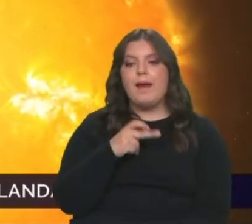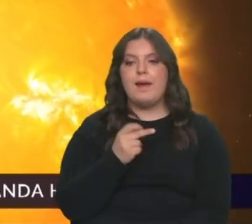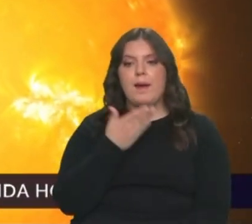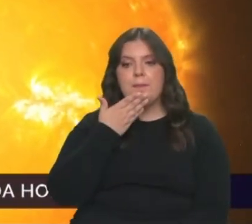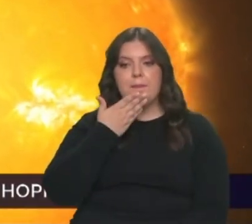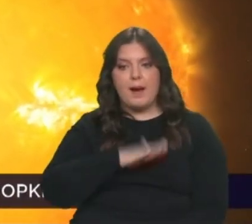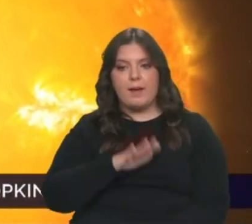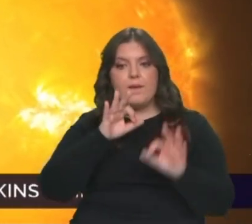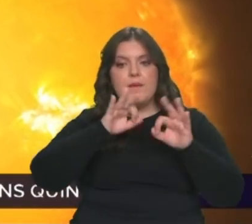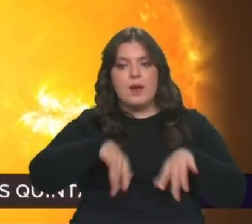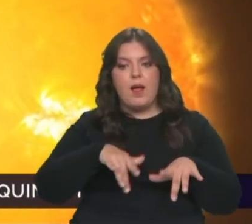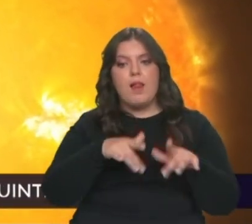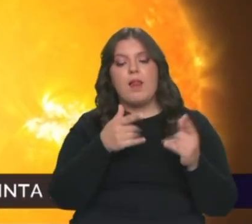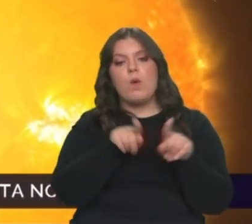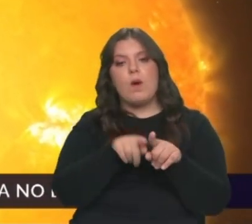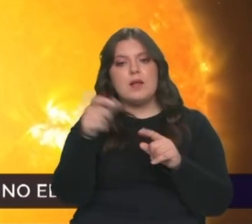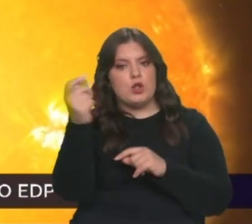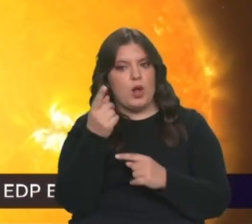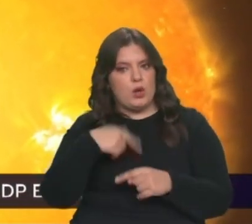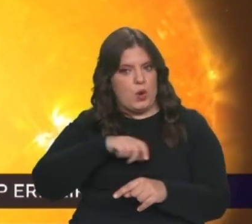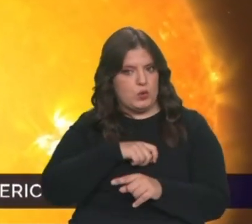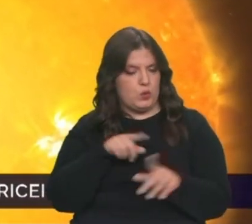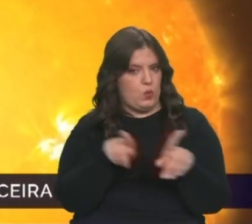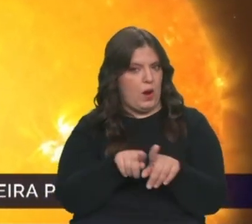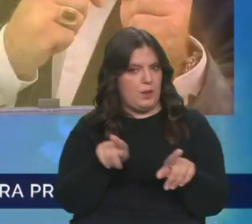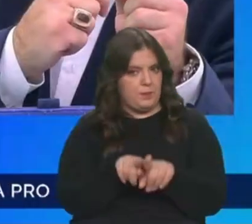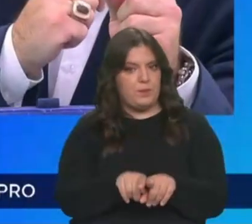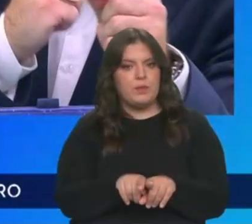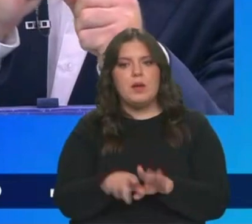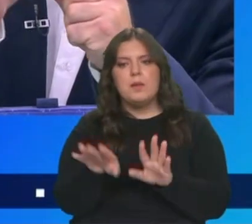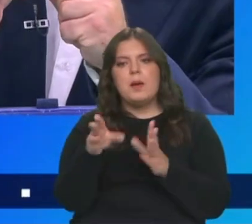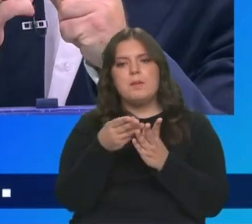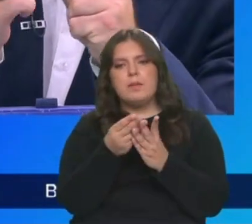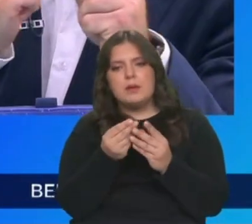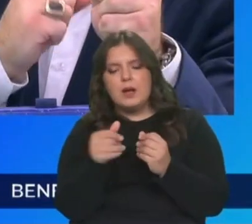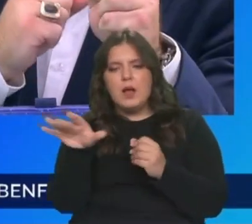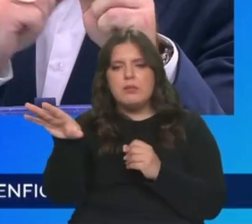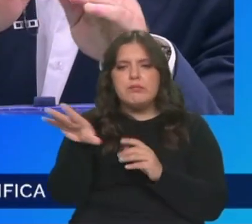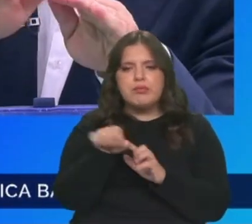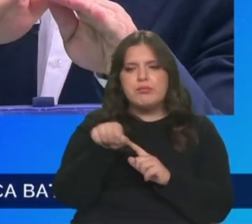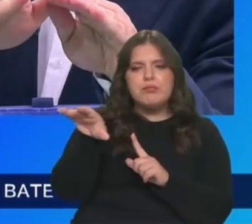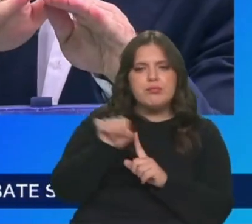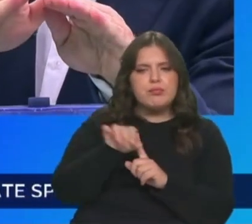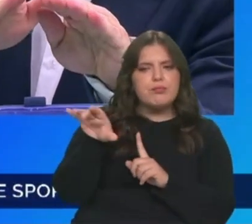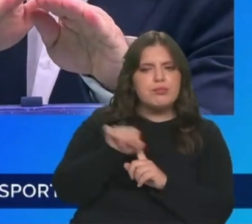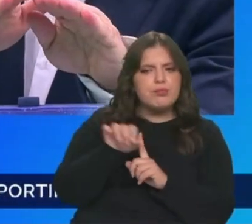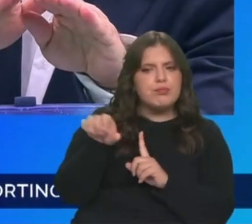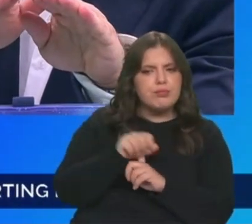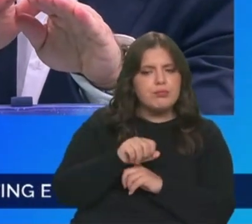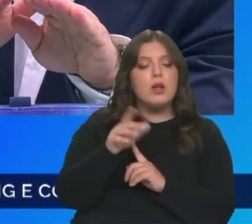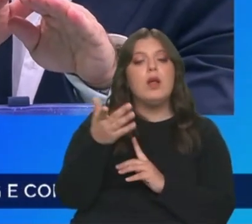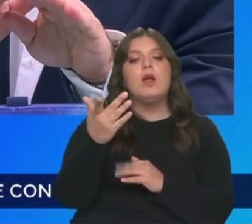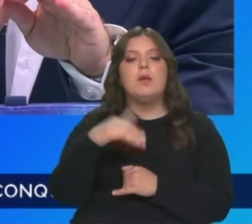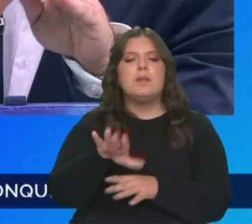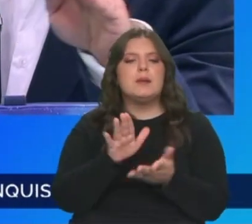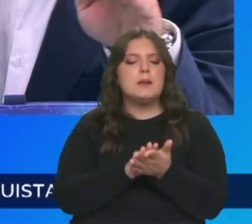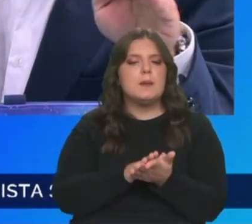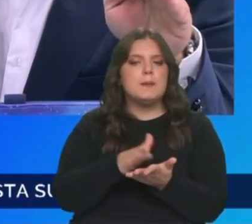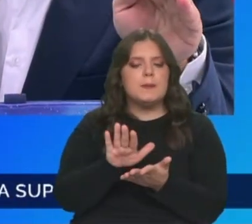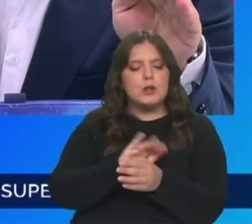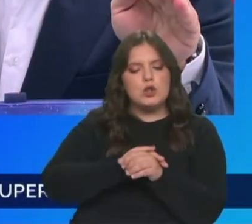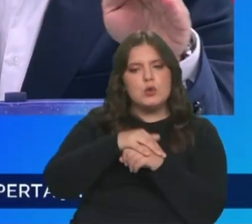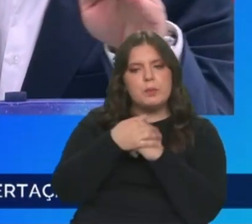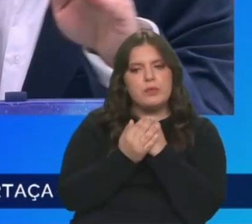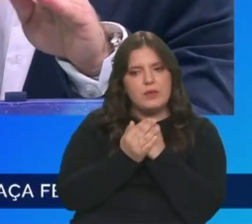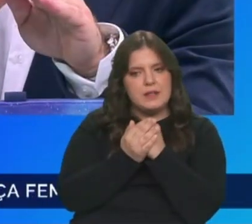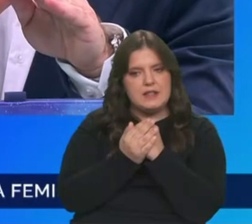fase final de uma estrela como o nosso Sol. E que também está a comer material de uma colega próxima, mas esse material é acumulado na superfície